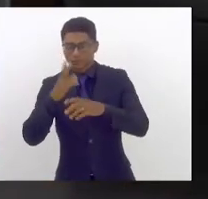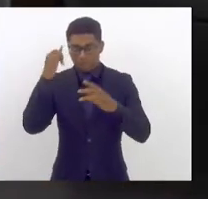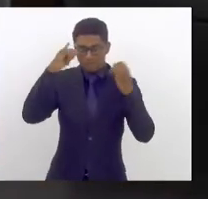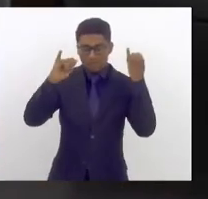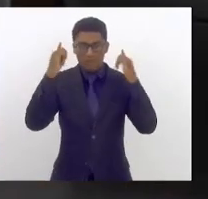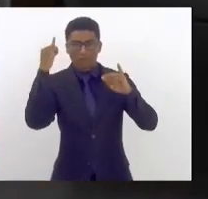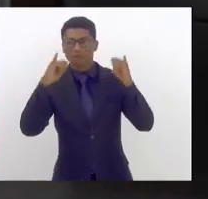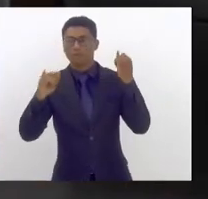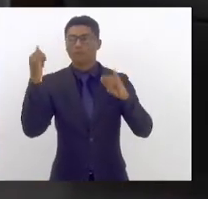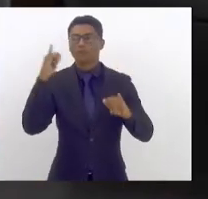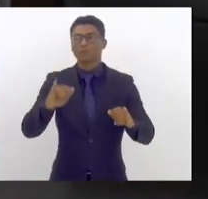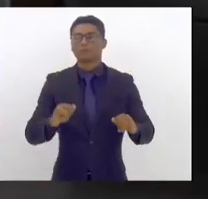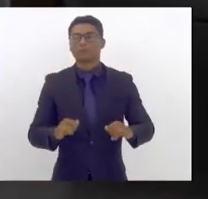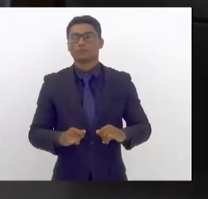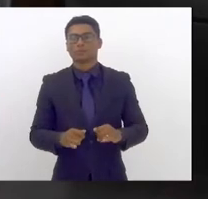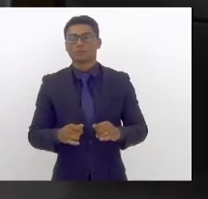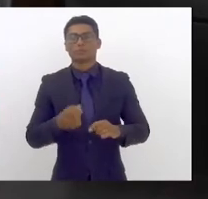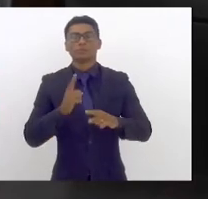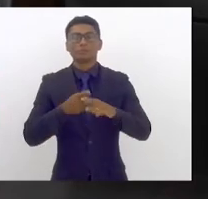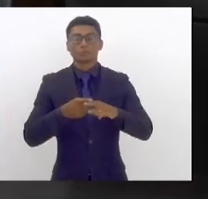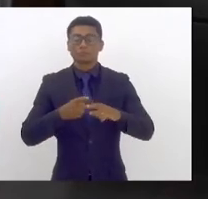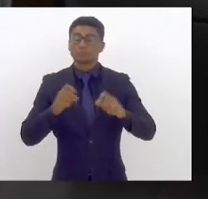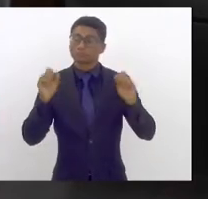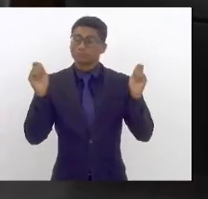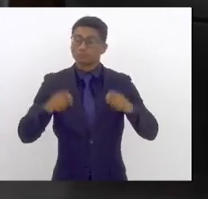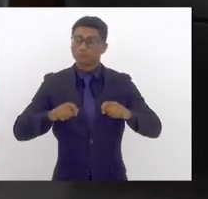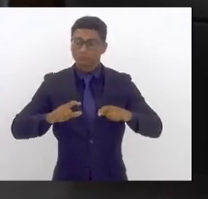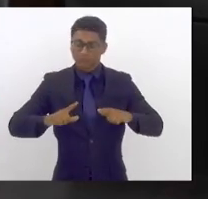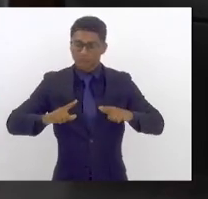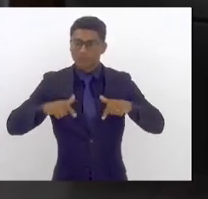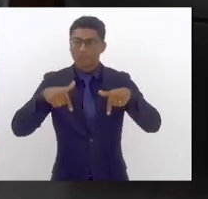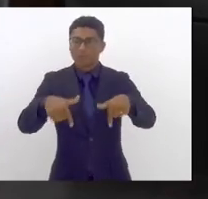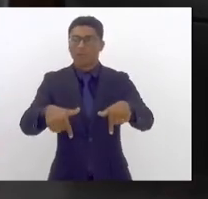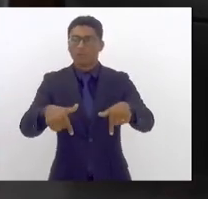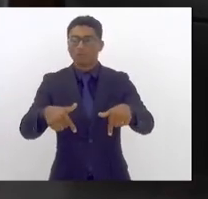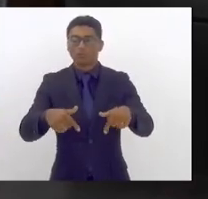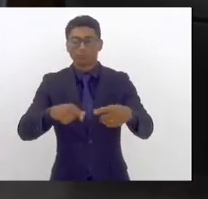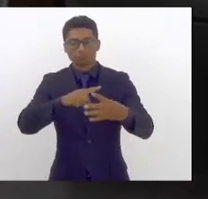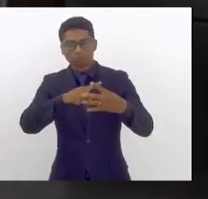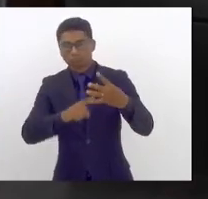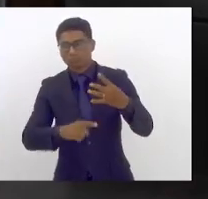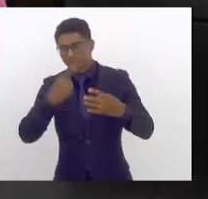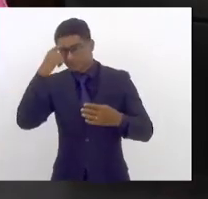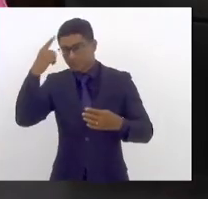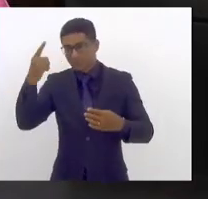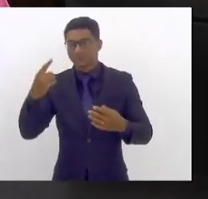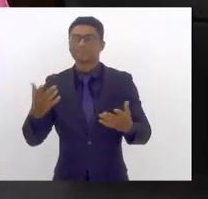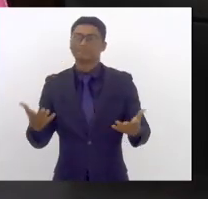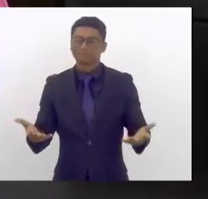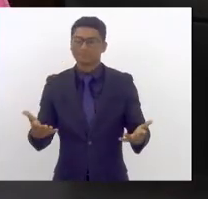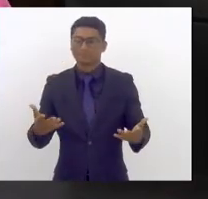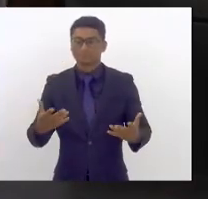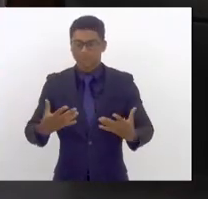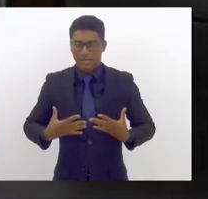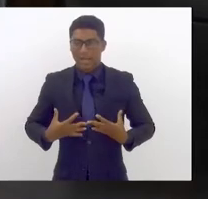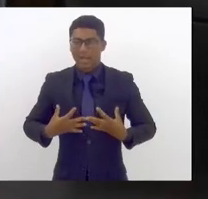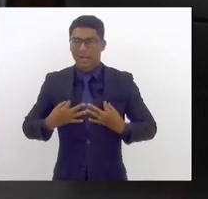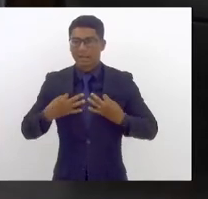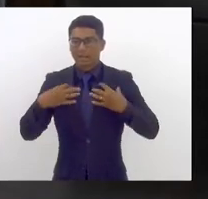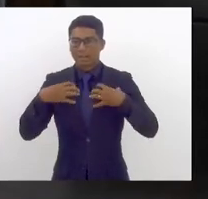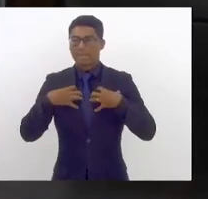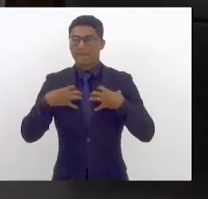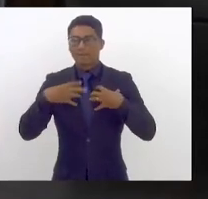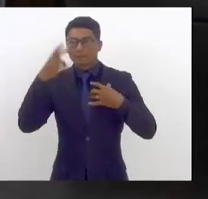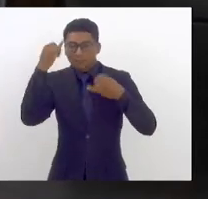de Atos que a gente pode estar fazendo para prevenir o câncer de mama e foi trazida aqui a questão